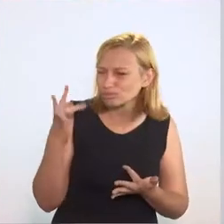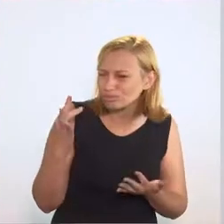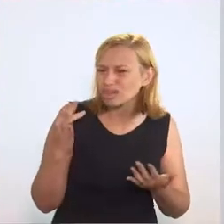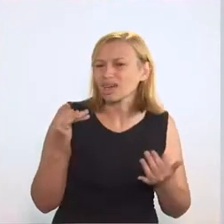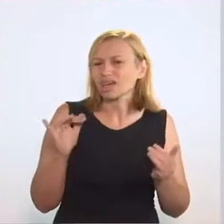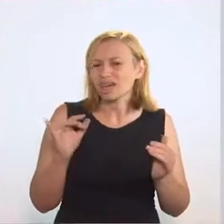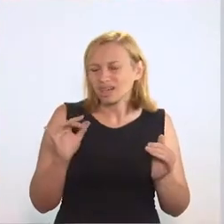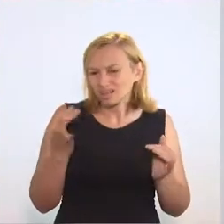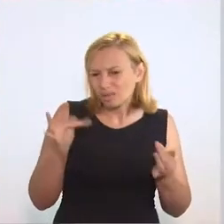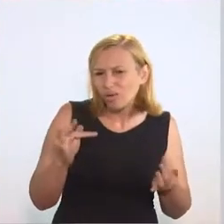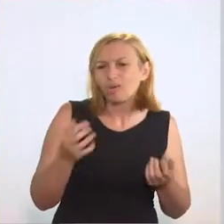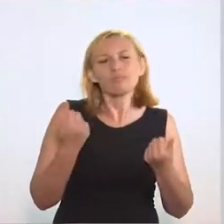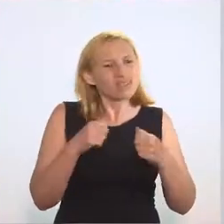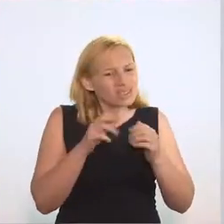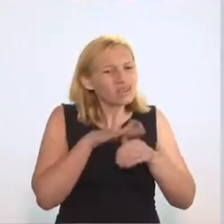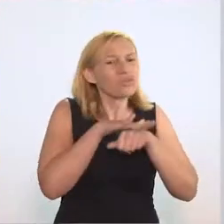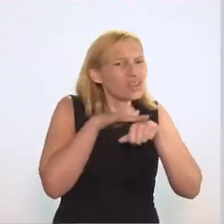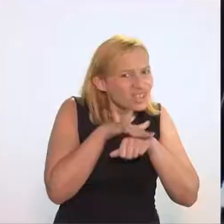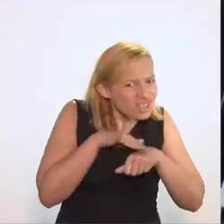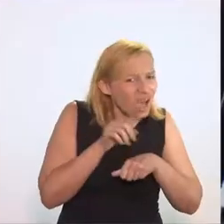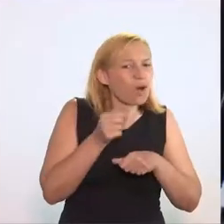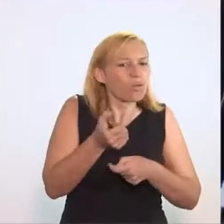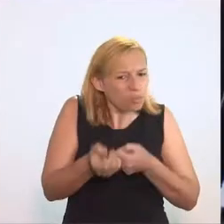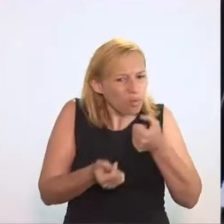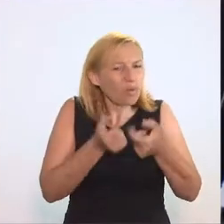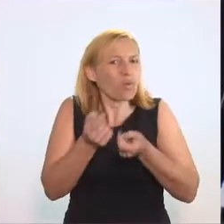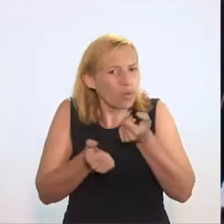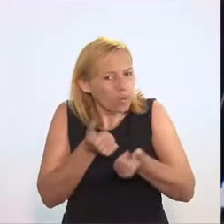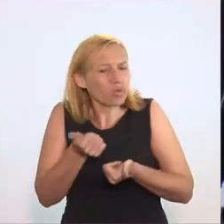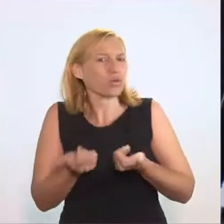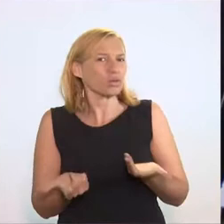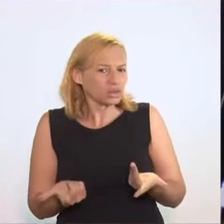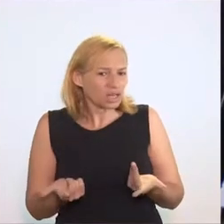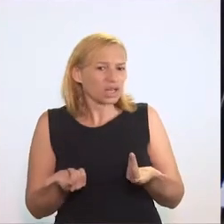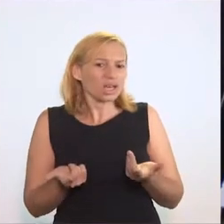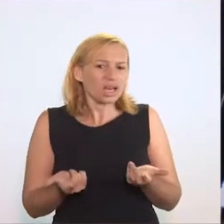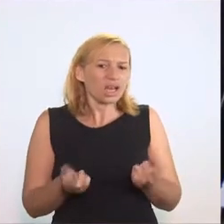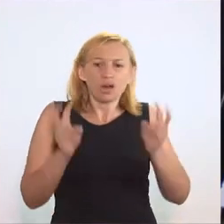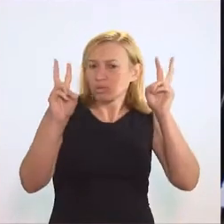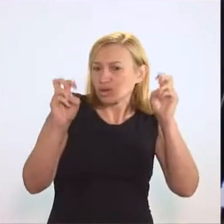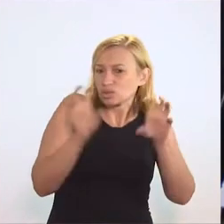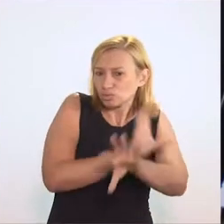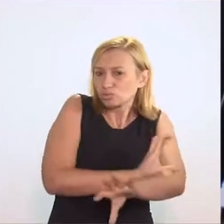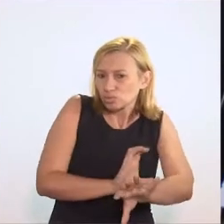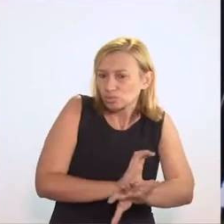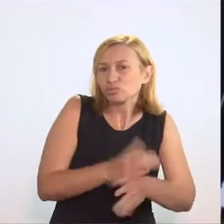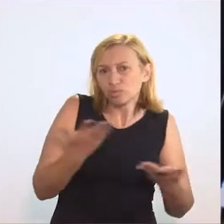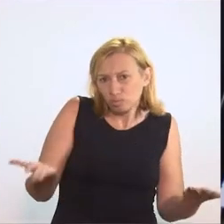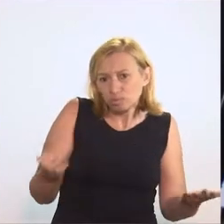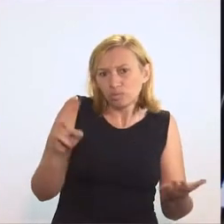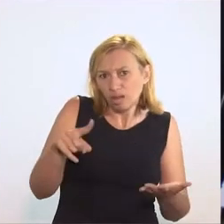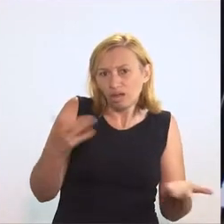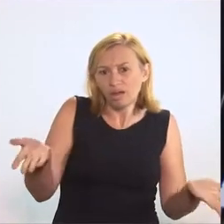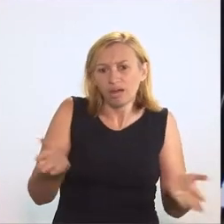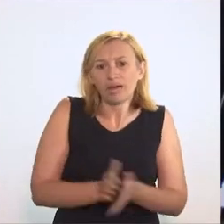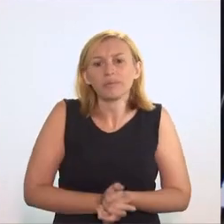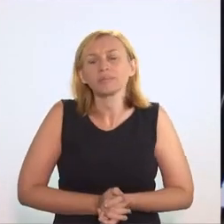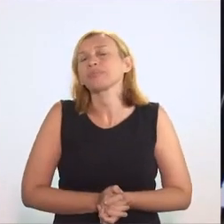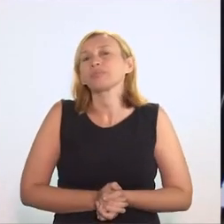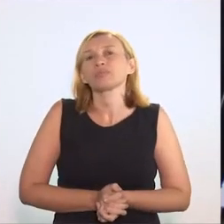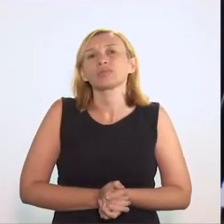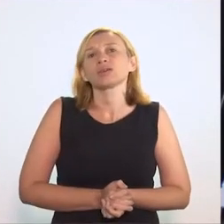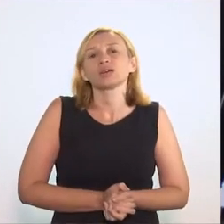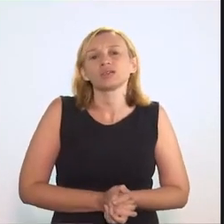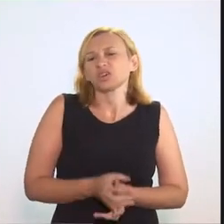pode, isso tudo bem. Não, vamos chamar a atenção mesmo. E partir da gente. É uma questão cultural, né? Exato. Eu acho que a